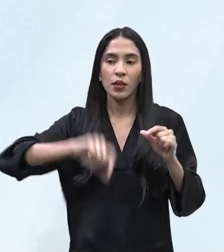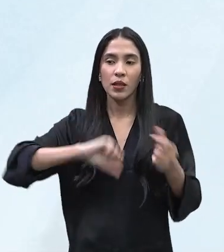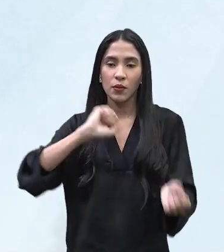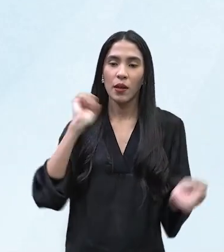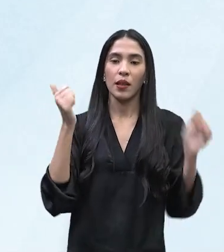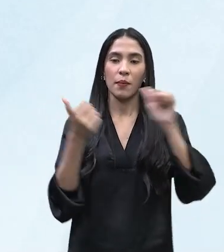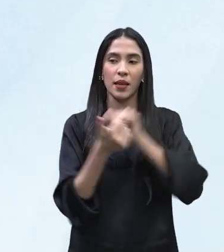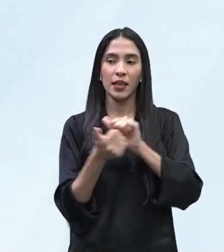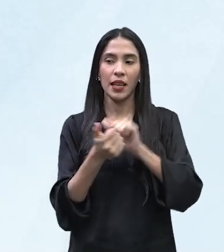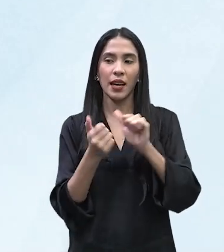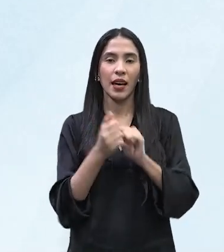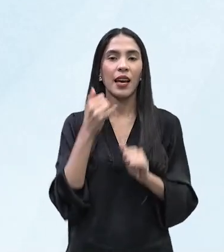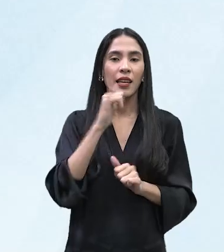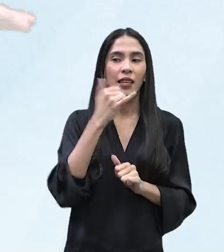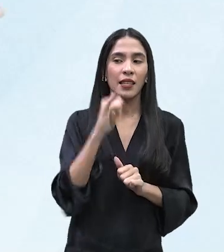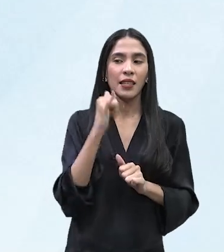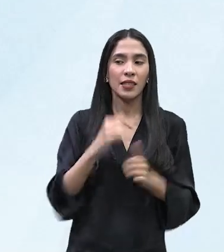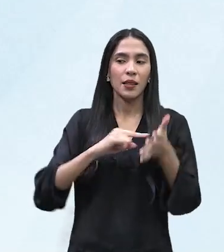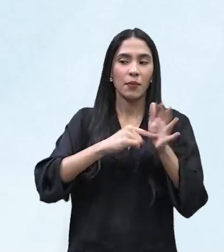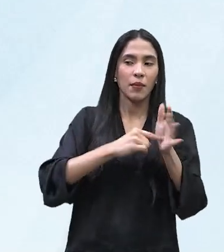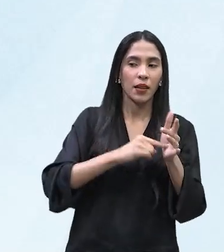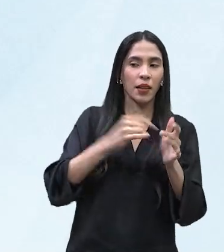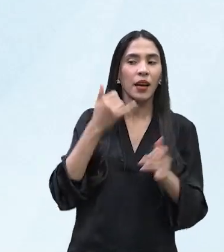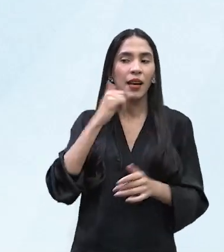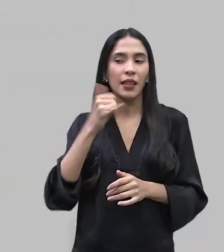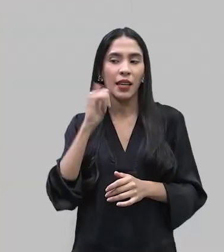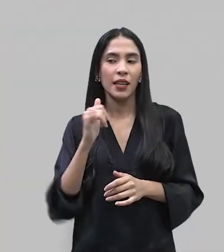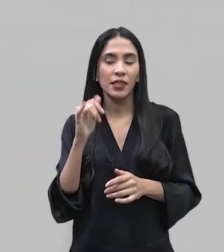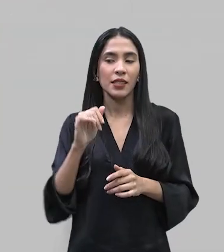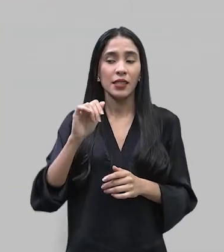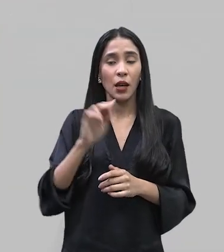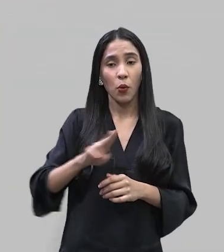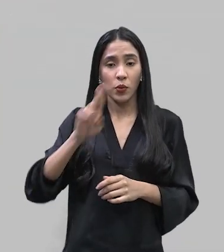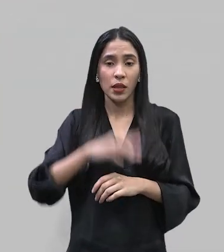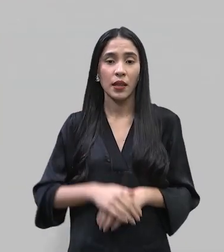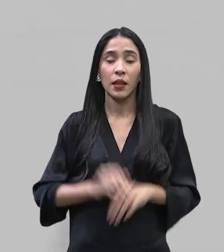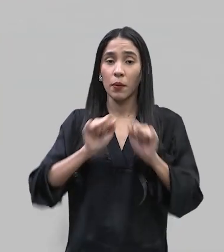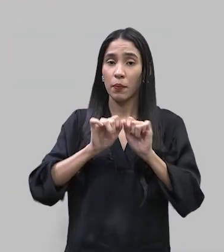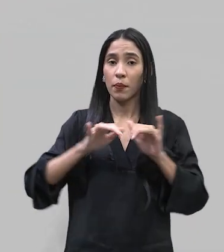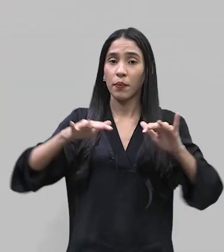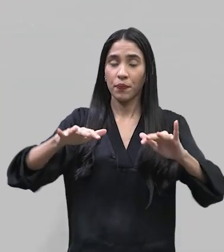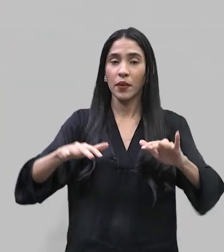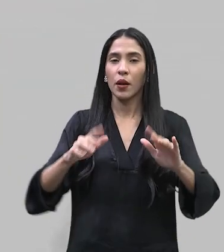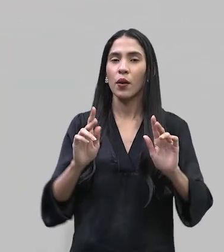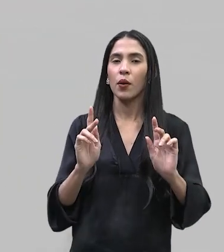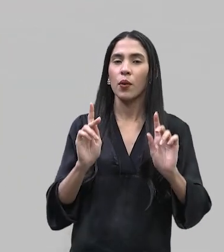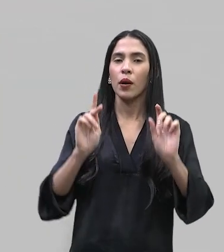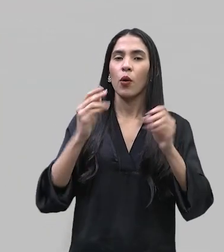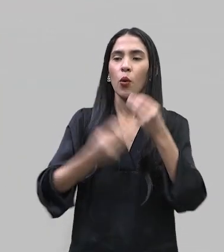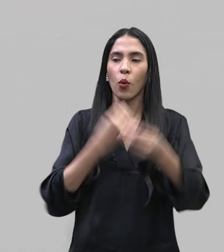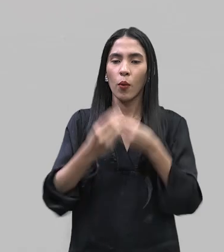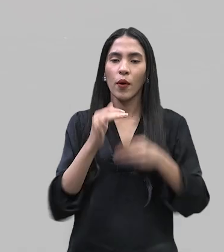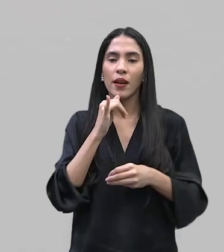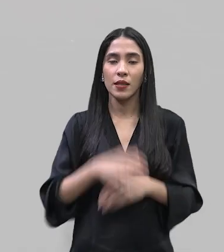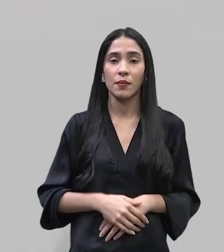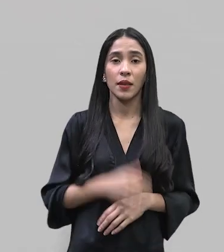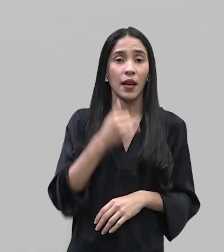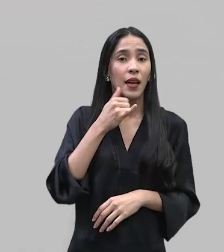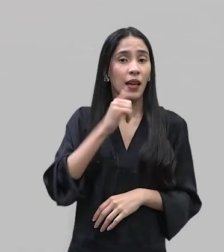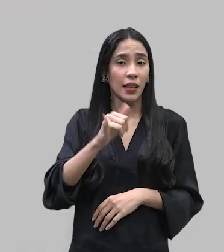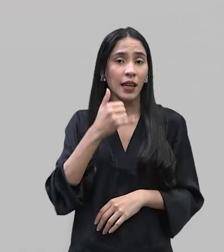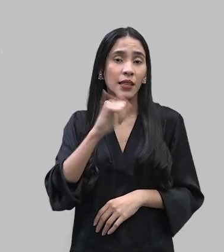a energia mecânica em energia elétrica. Já a sua distribuição ocorre da seguinte forma: